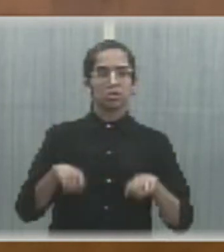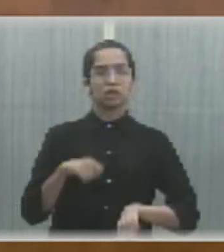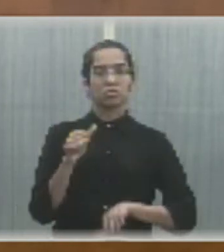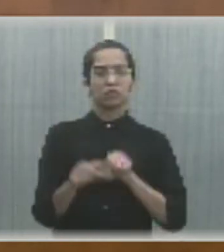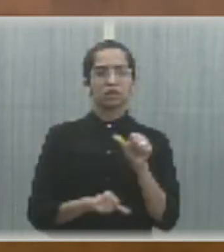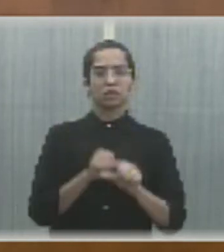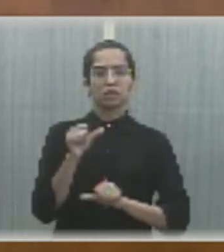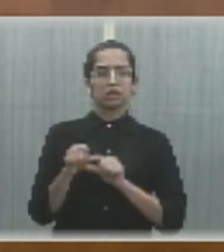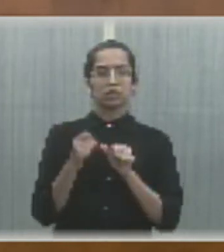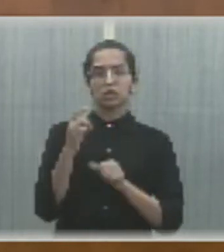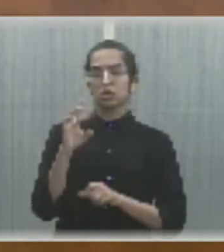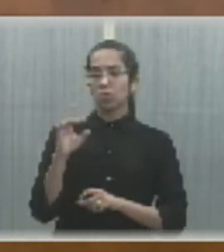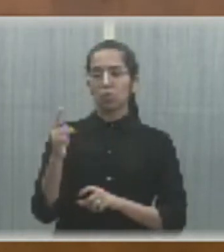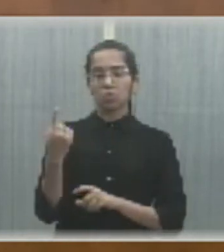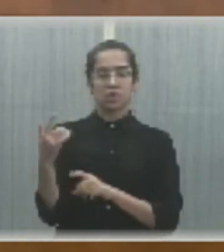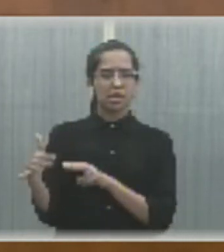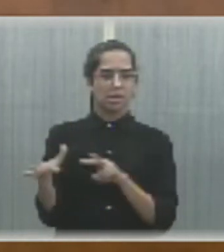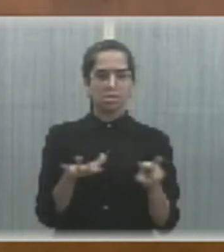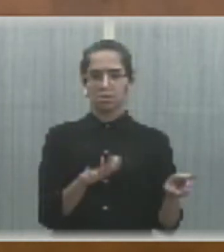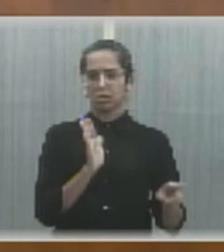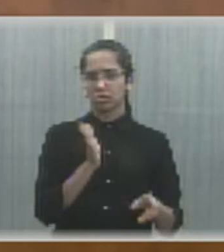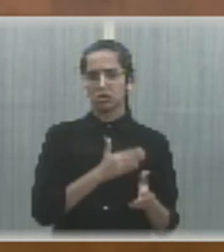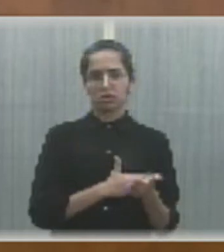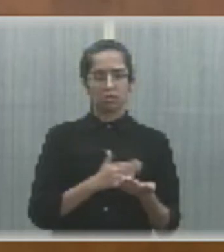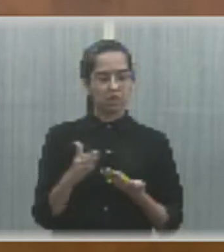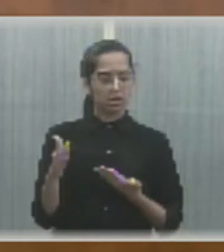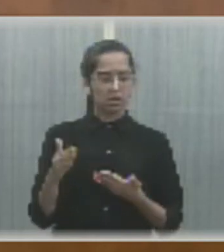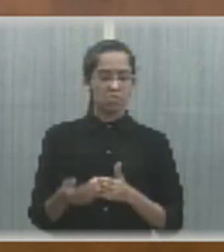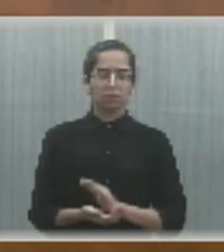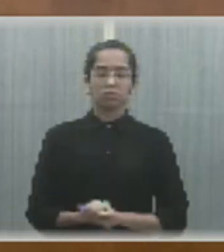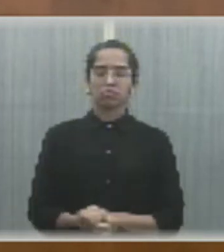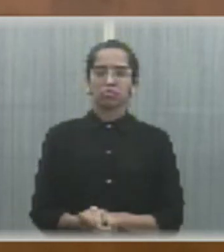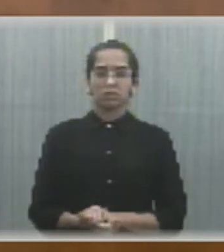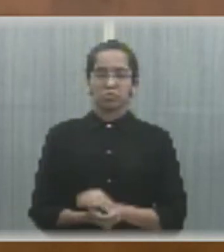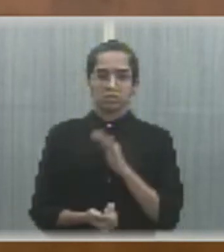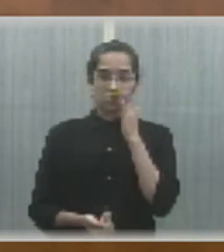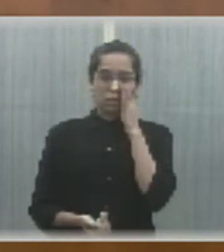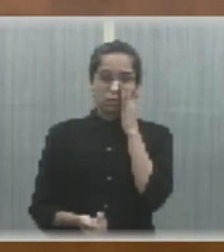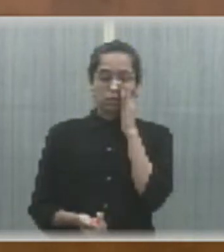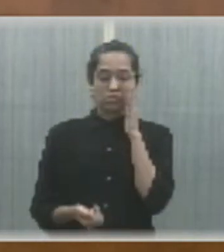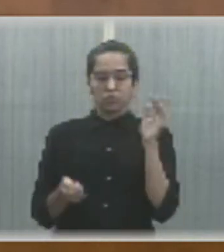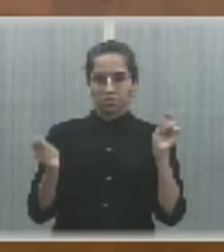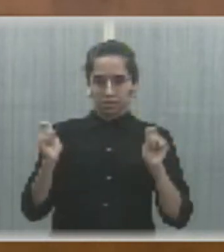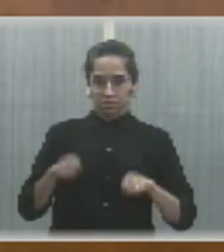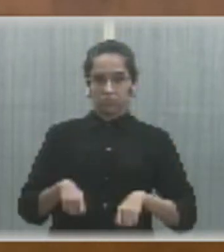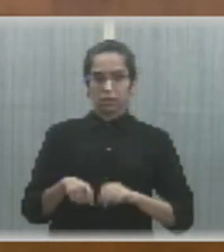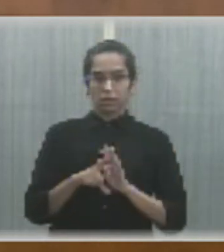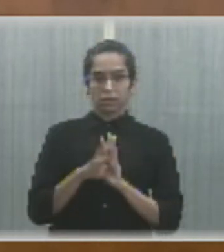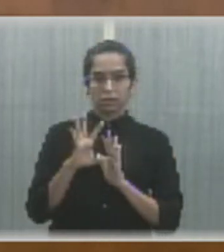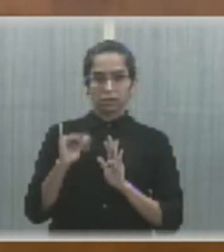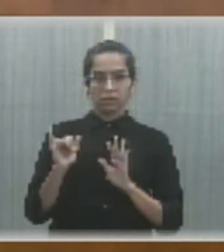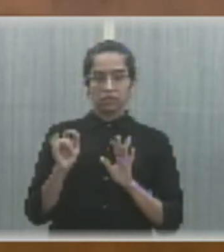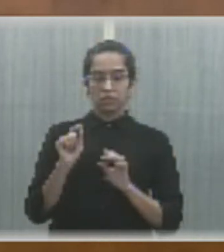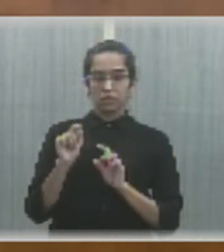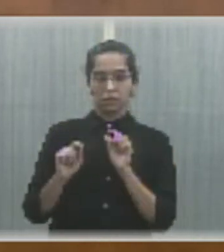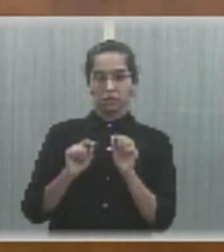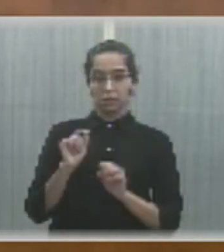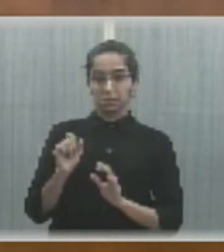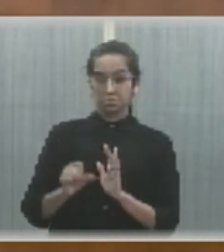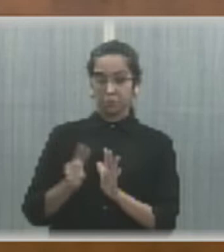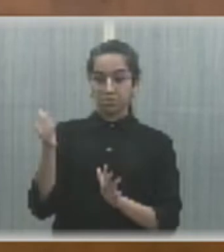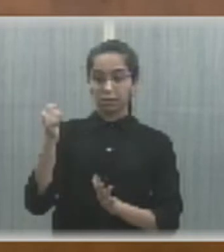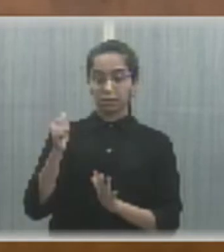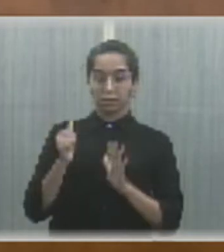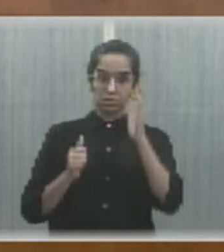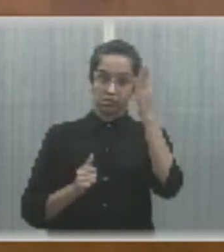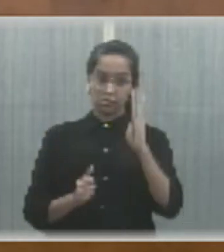ela em uma semana e colocar em prática a lei que possa estar cada vez, ser, inclusive, pioneira no Brasil,